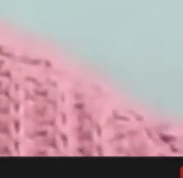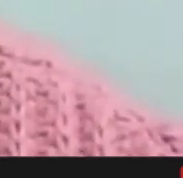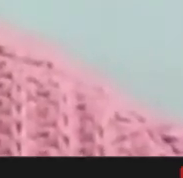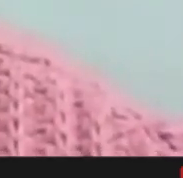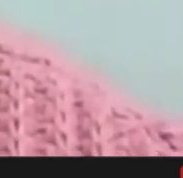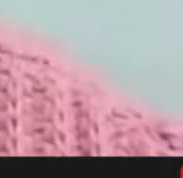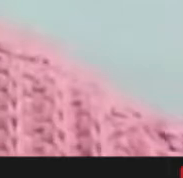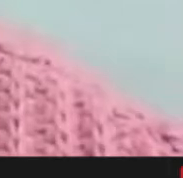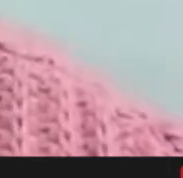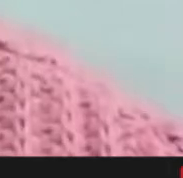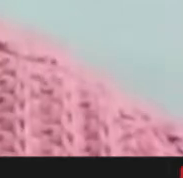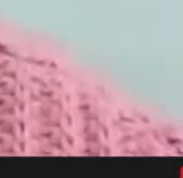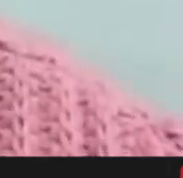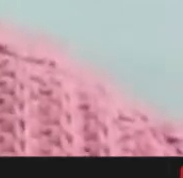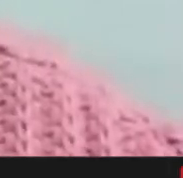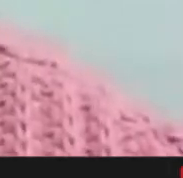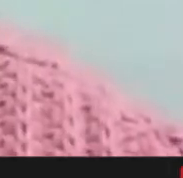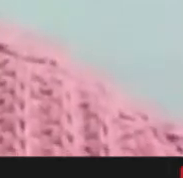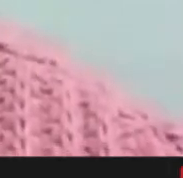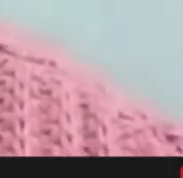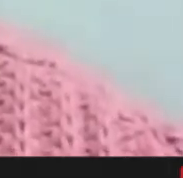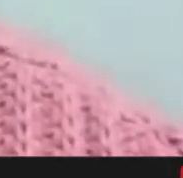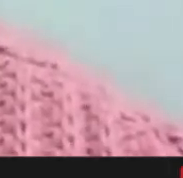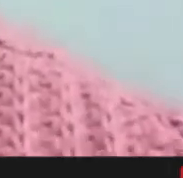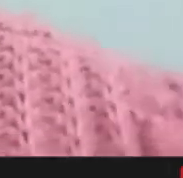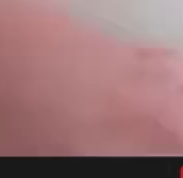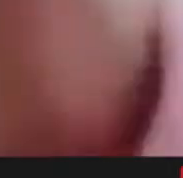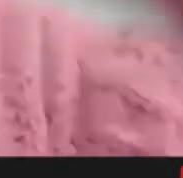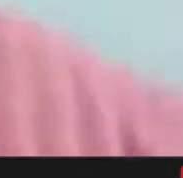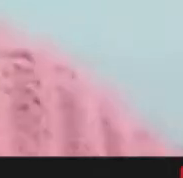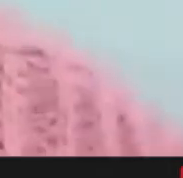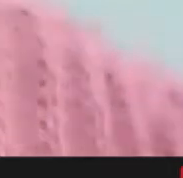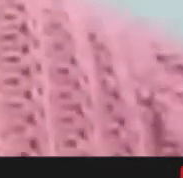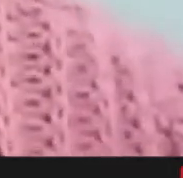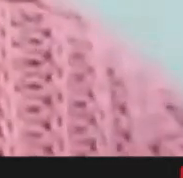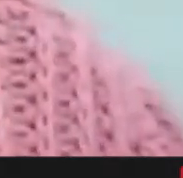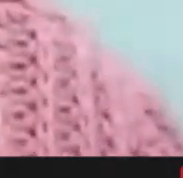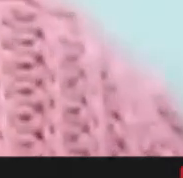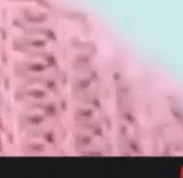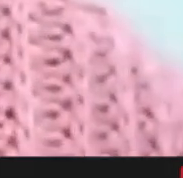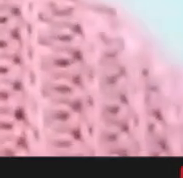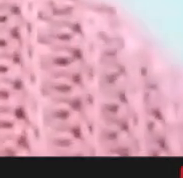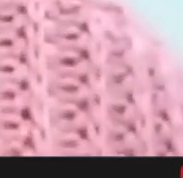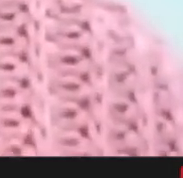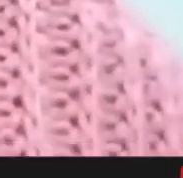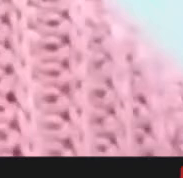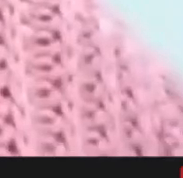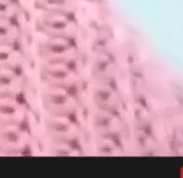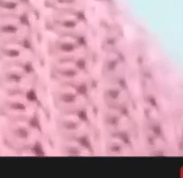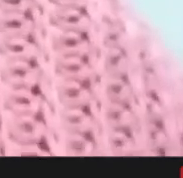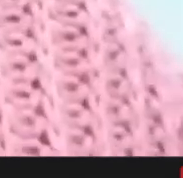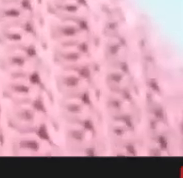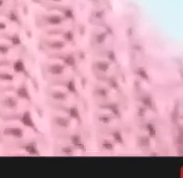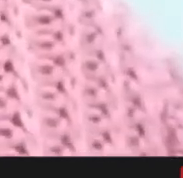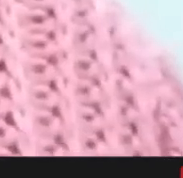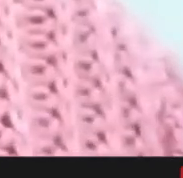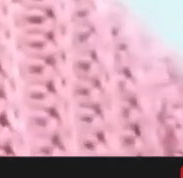área hospitalar da Unicamp, né? No seu conjunto como um todo, né?